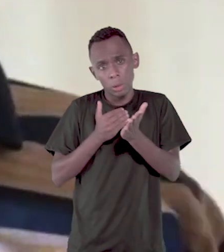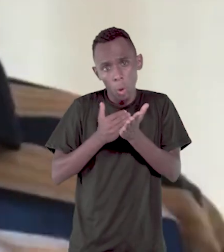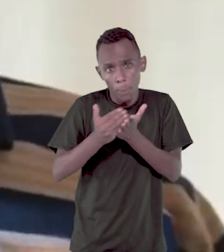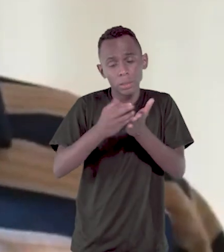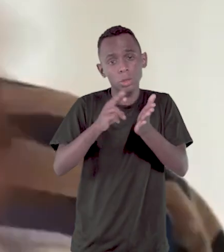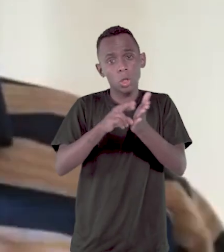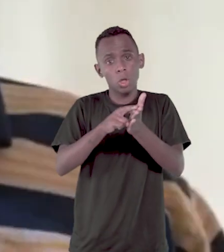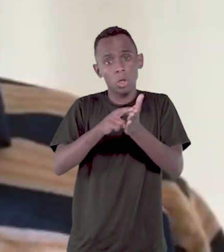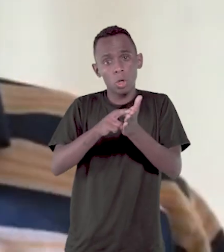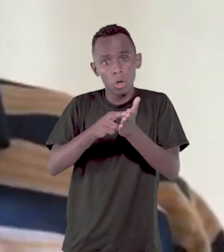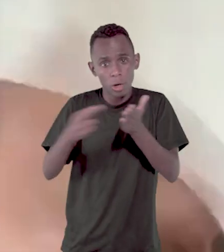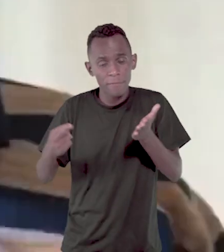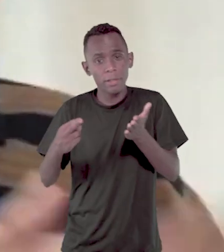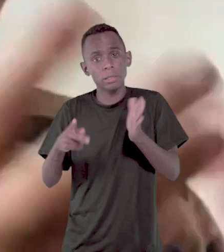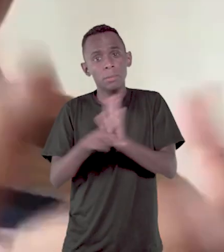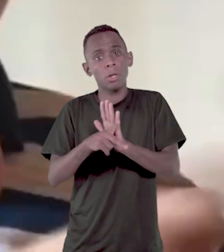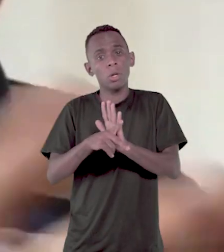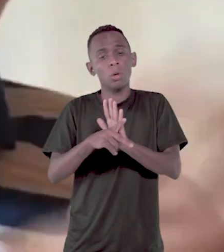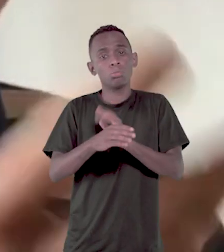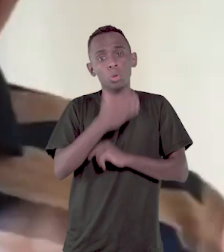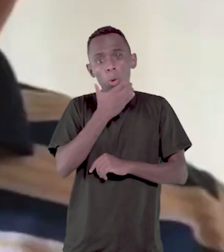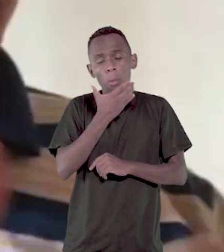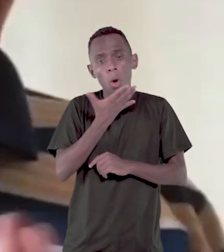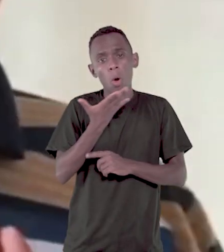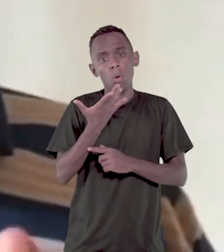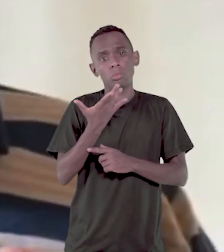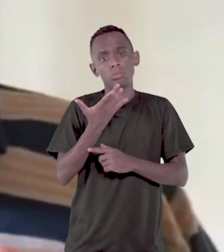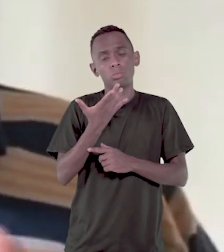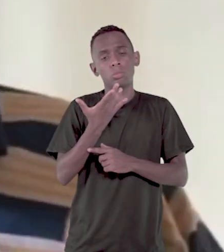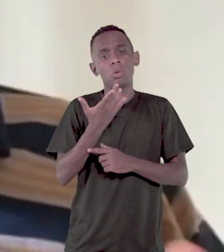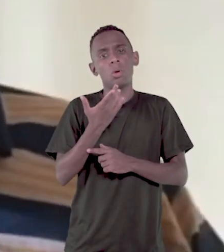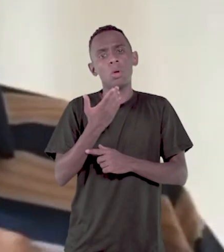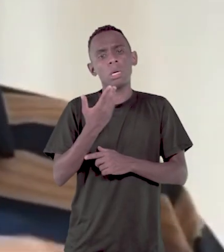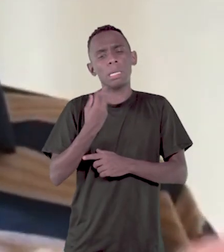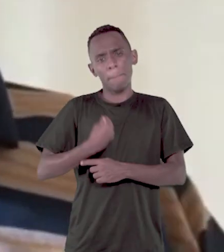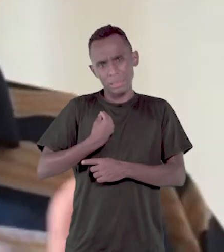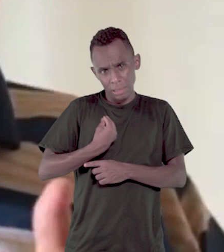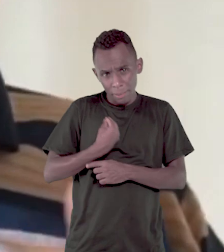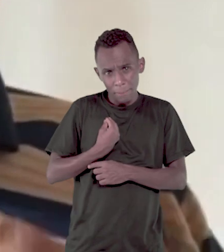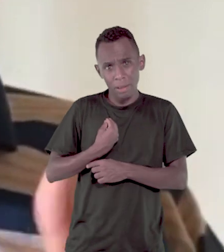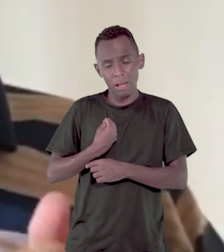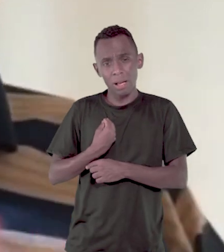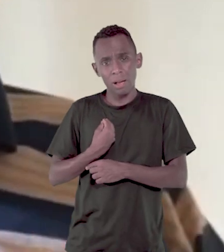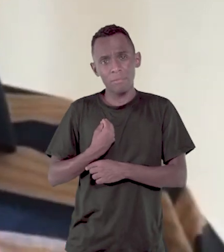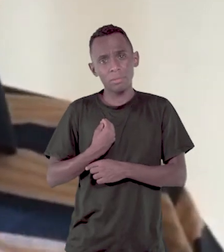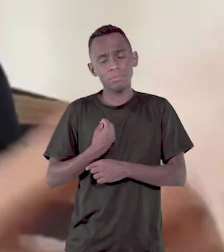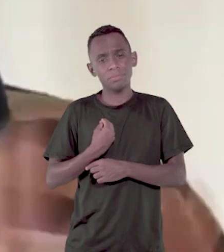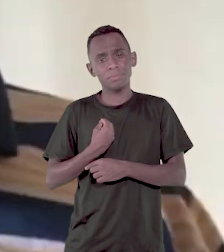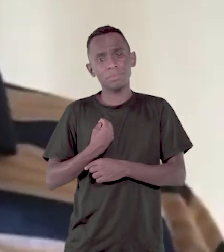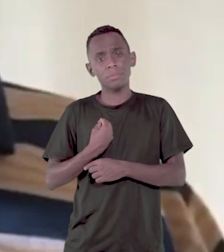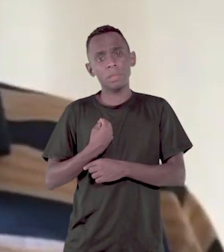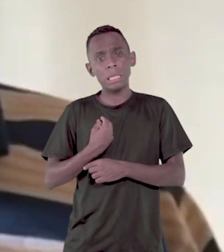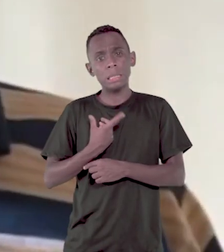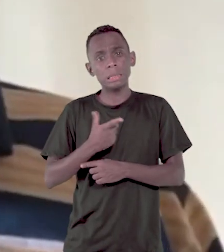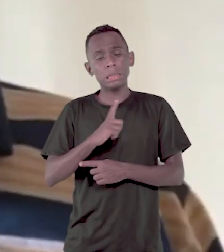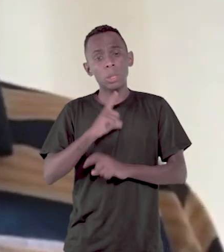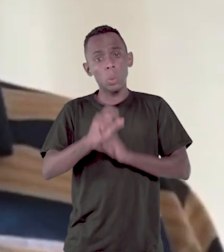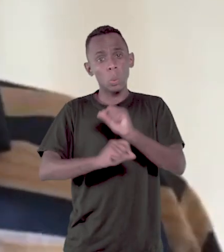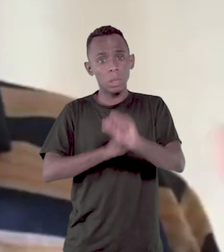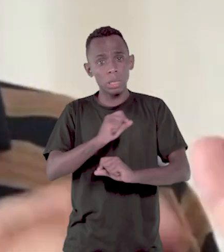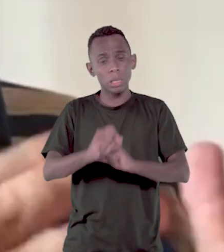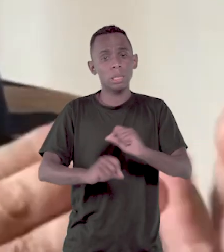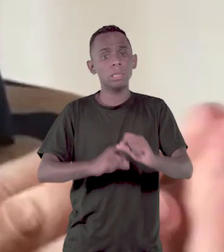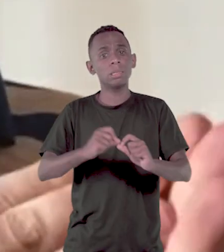a revista, né? Que o Drummond participava dela, que o Pedro Nava